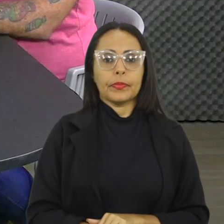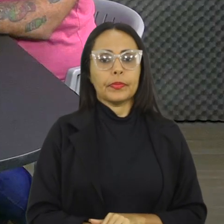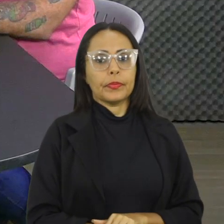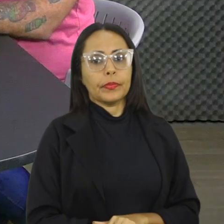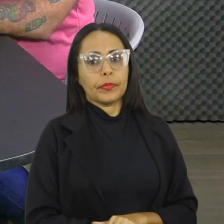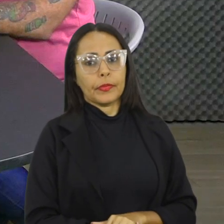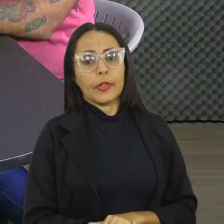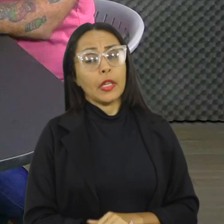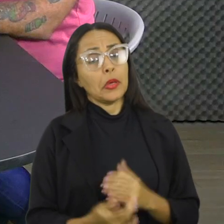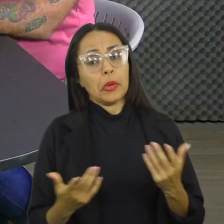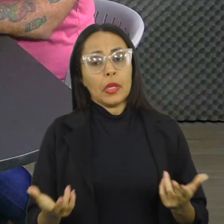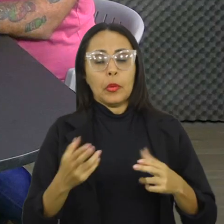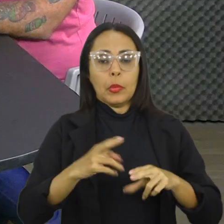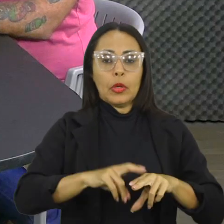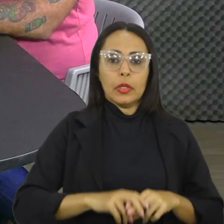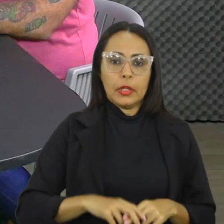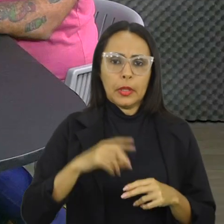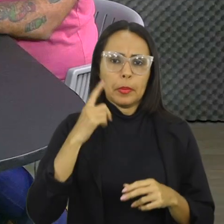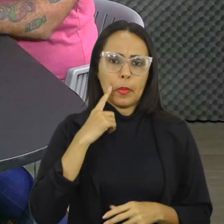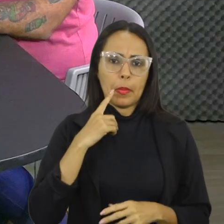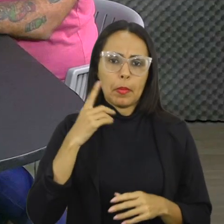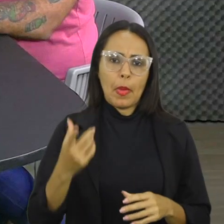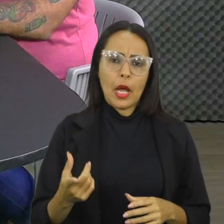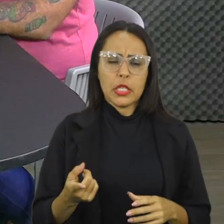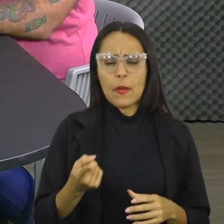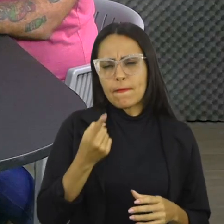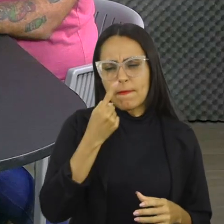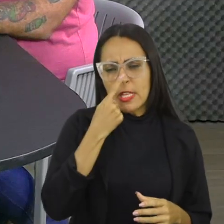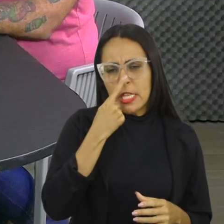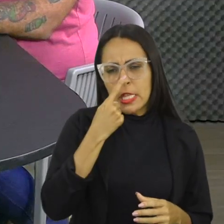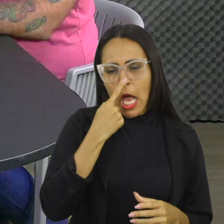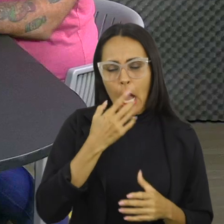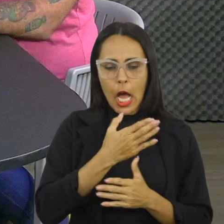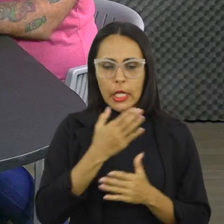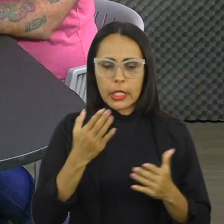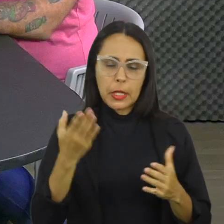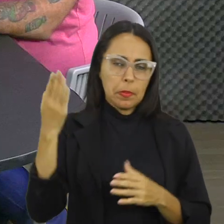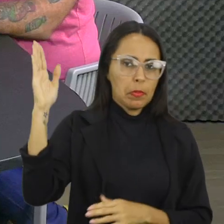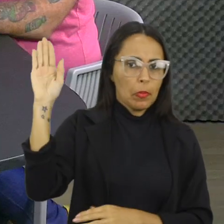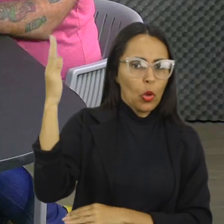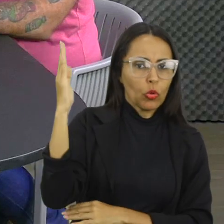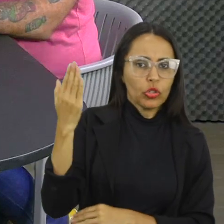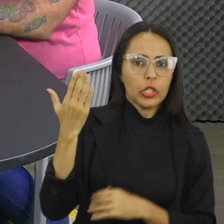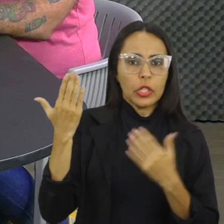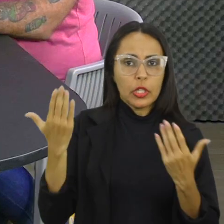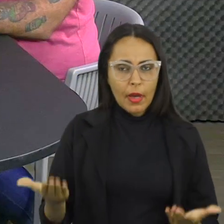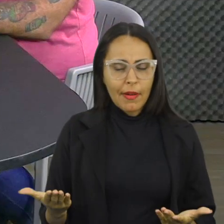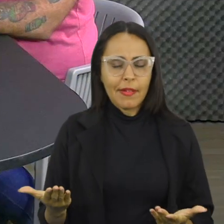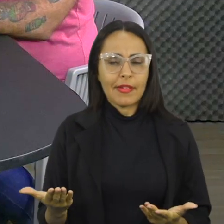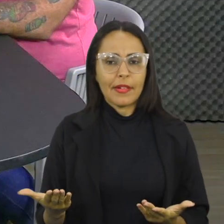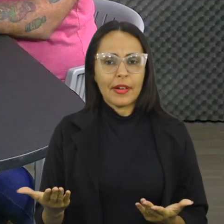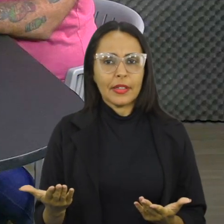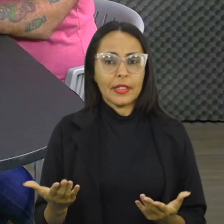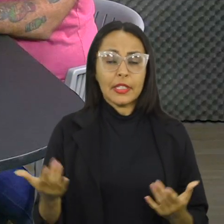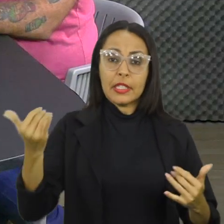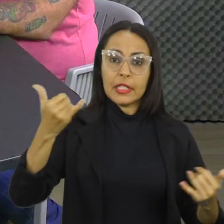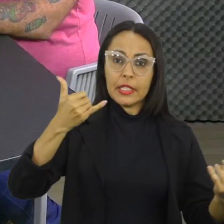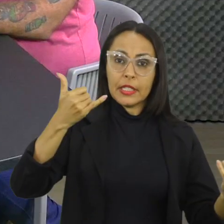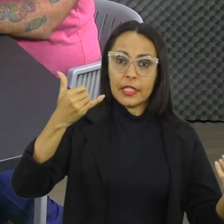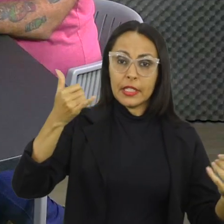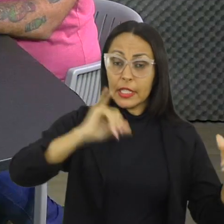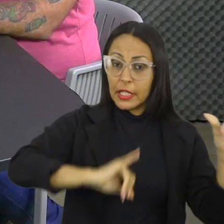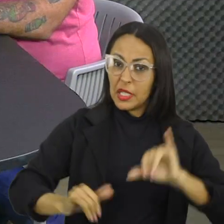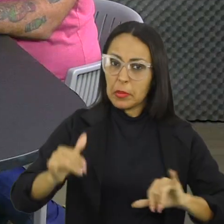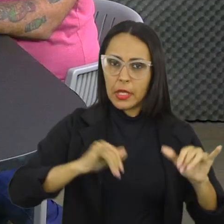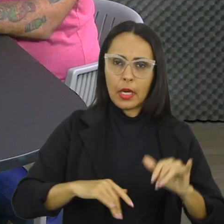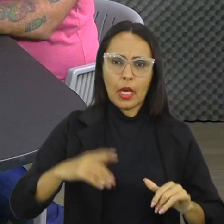Então, era por causa disso, porque eu tinha mais afinidade com essa parte de biologia, de química, sei lá.